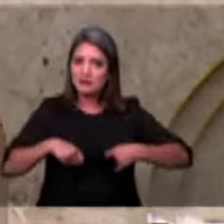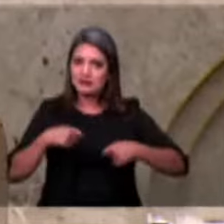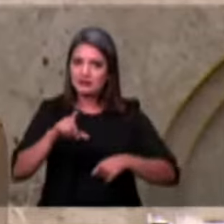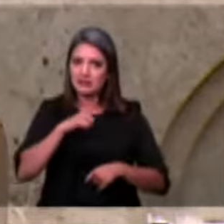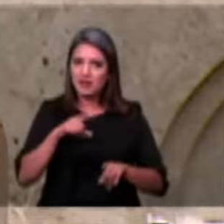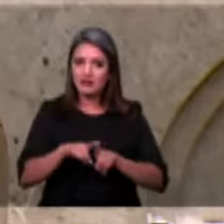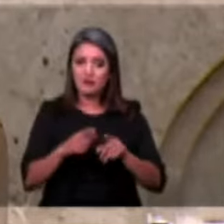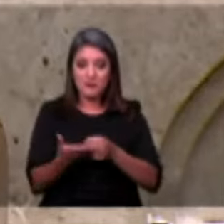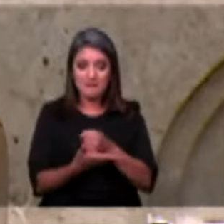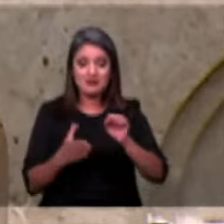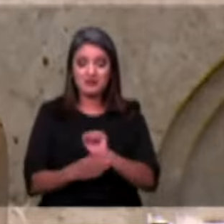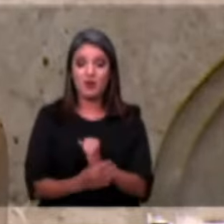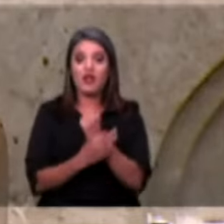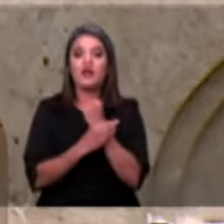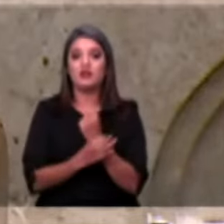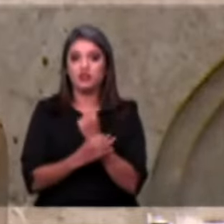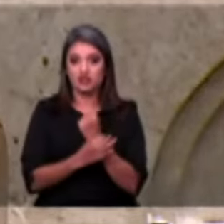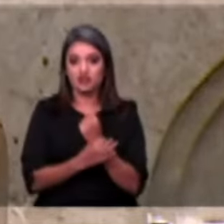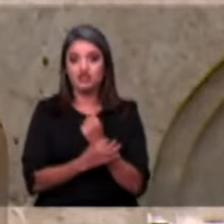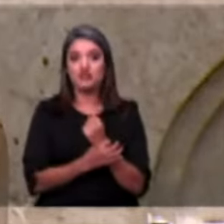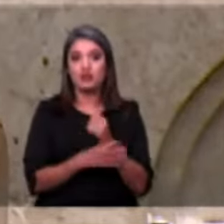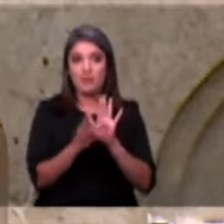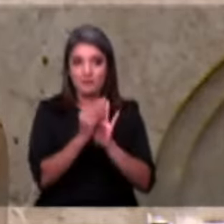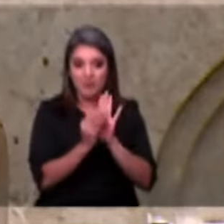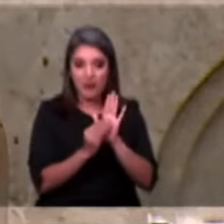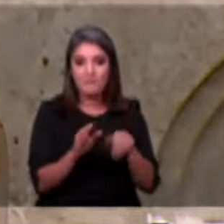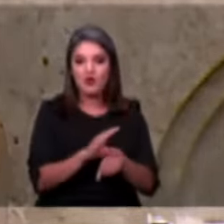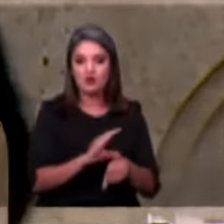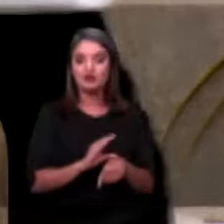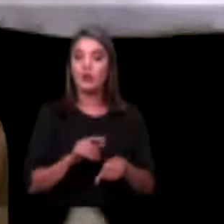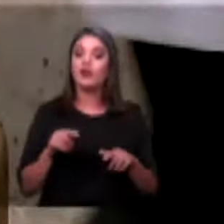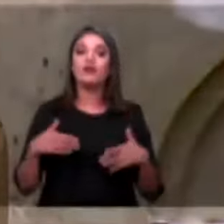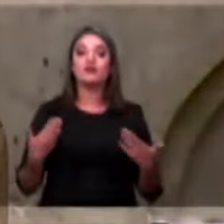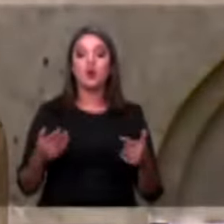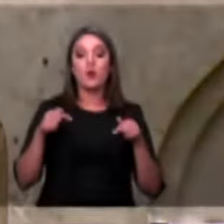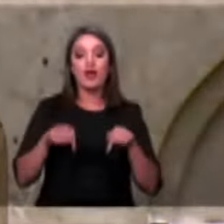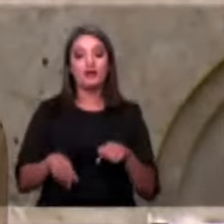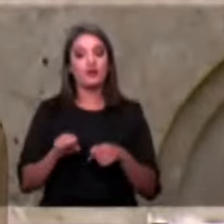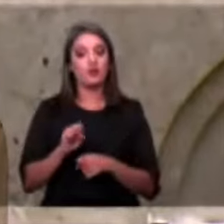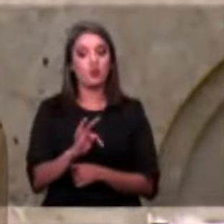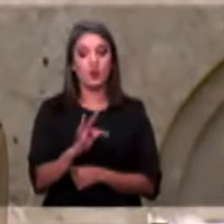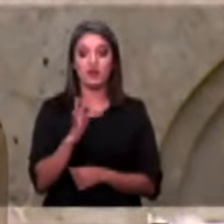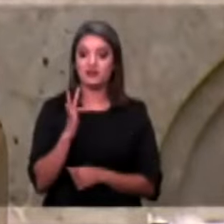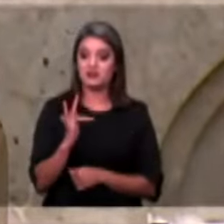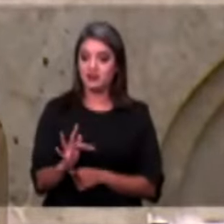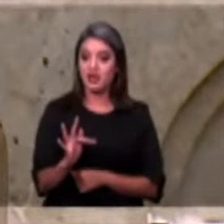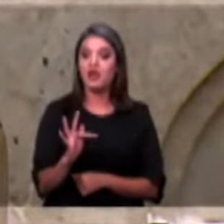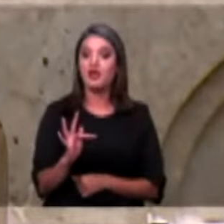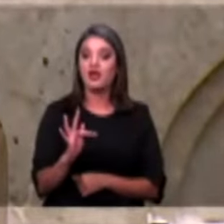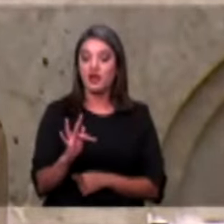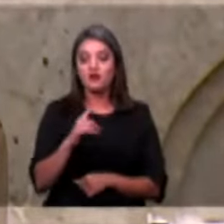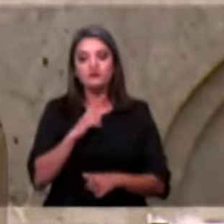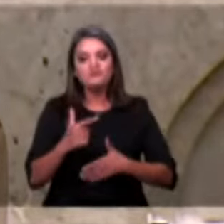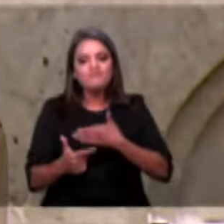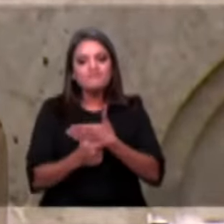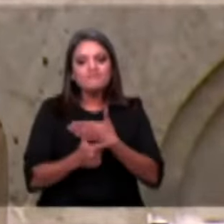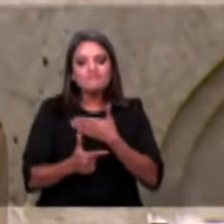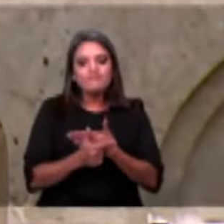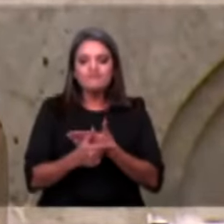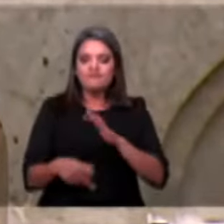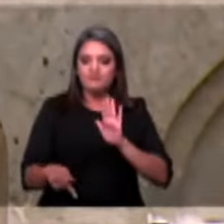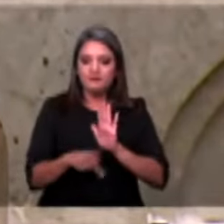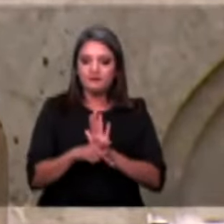princípios e garantias que proclama, cabendo a esta Casa, no exercício da jurisdição